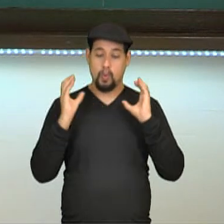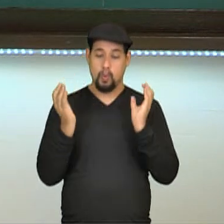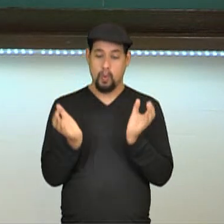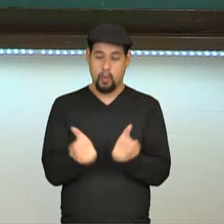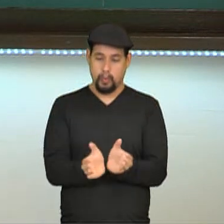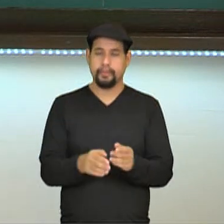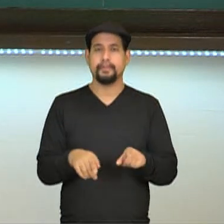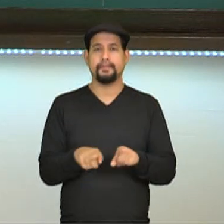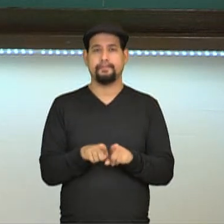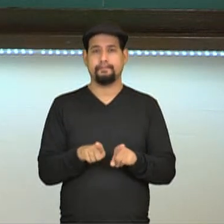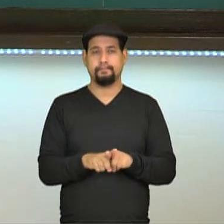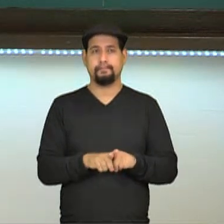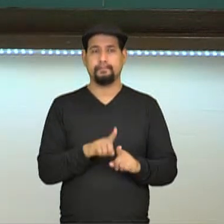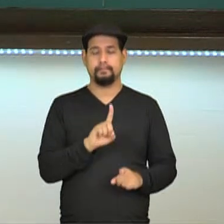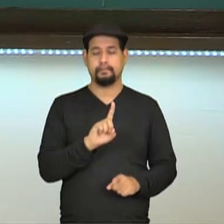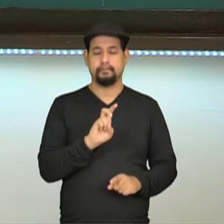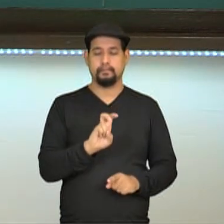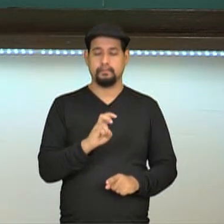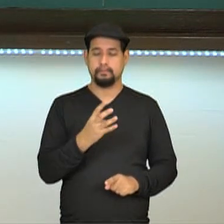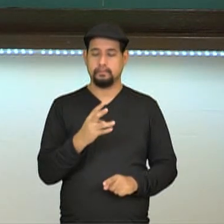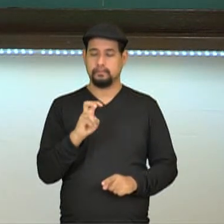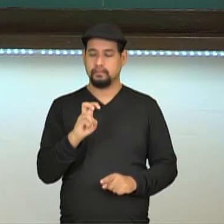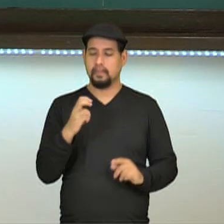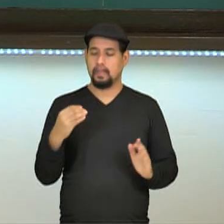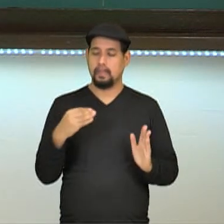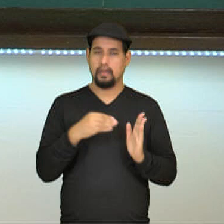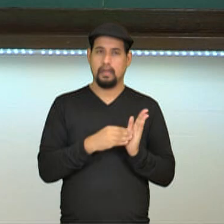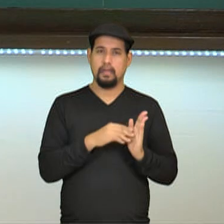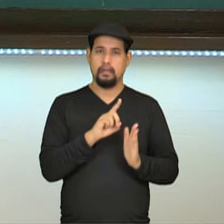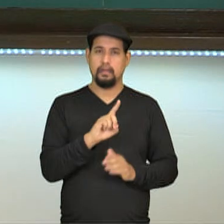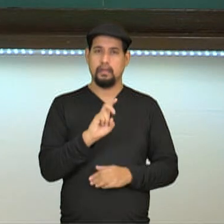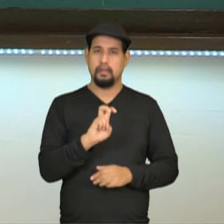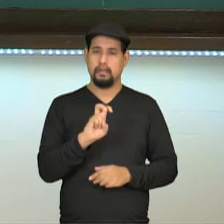reuniram de 1545 até